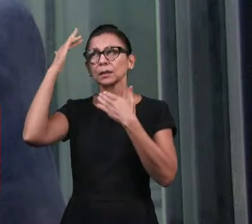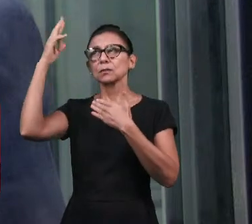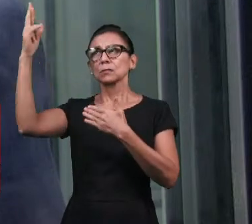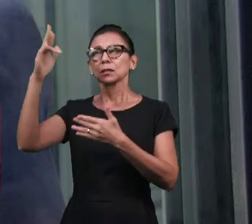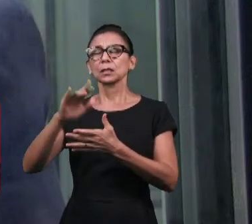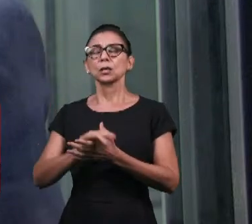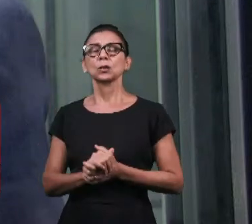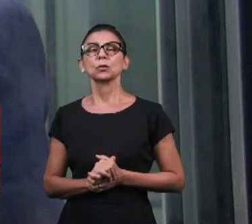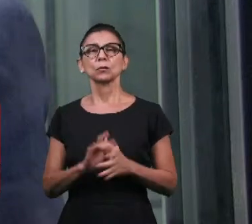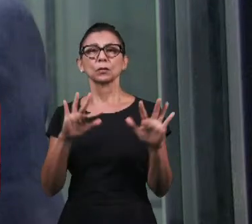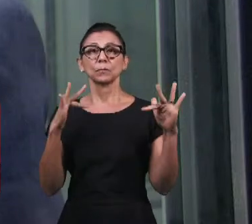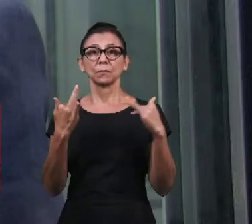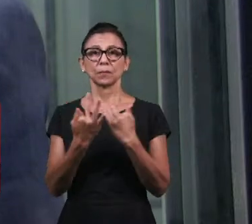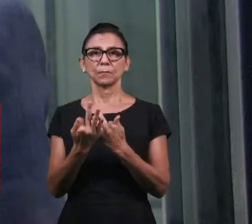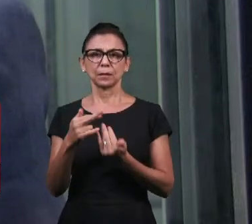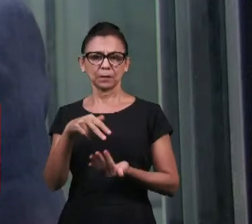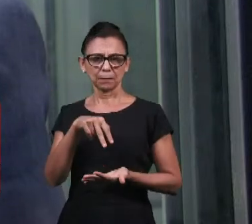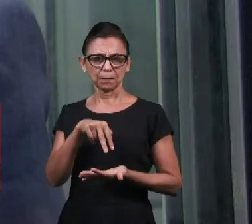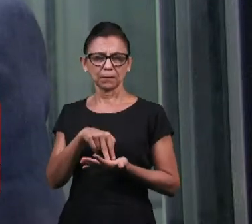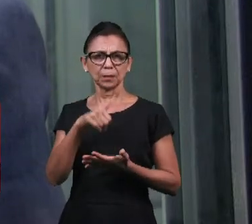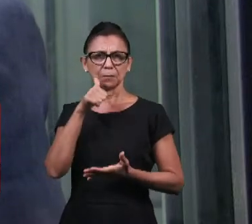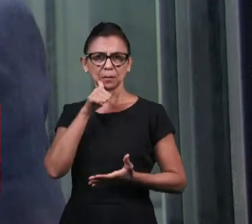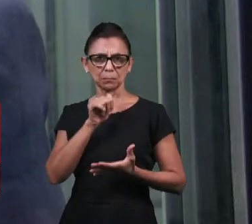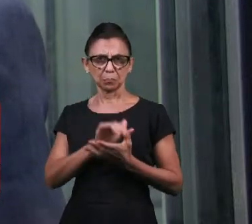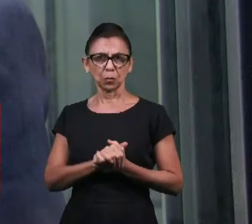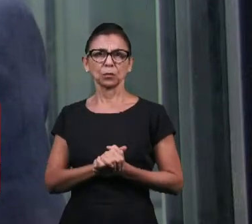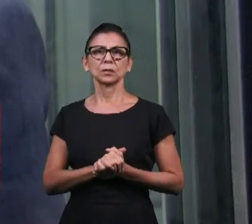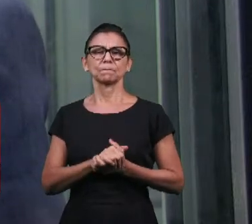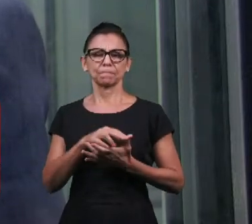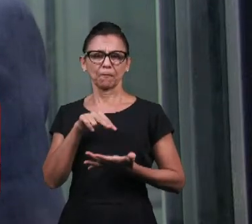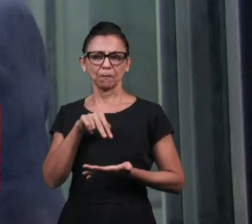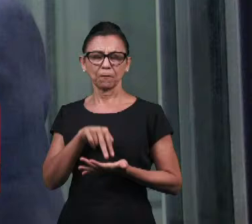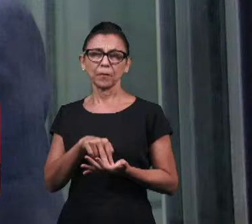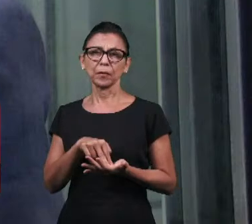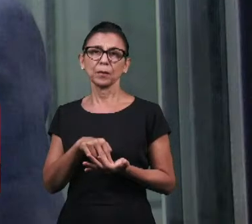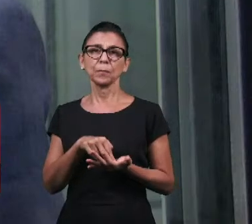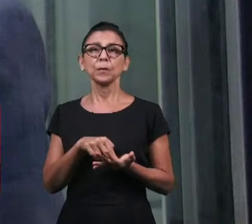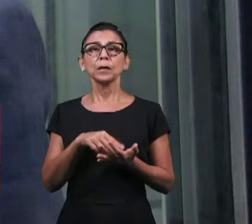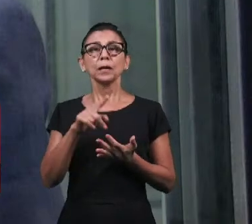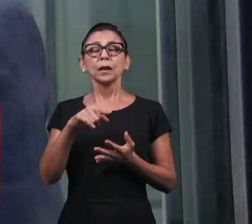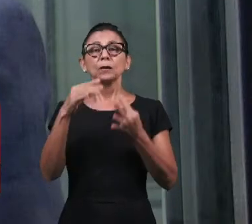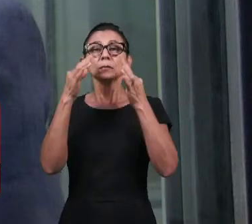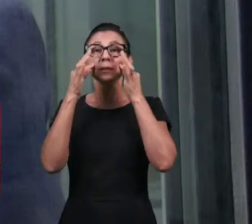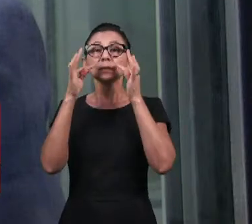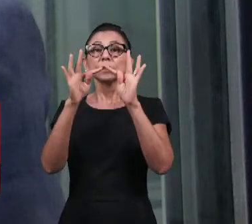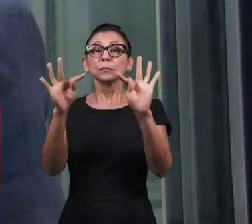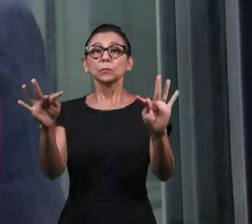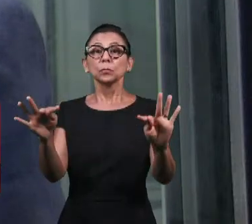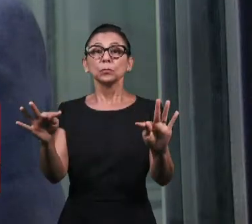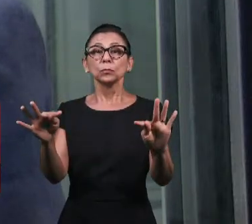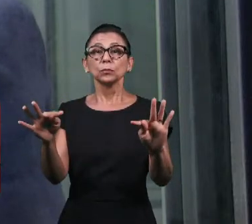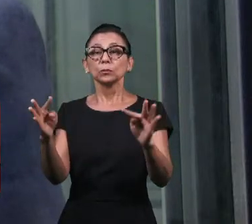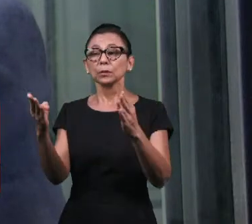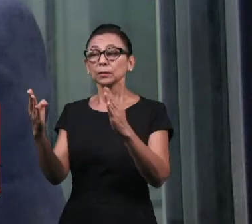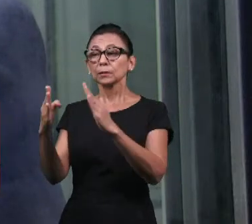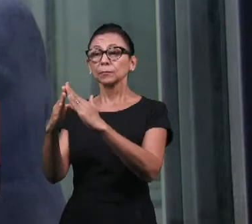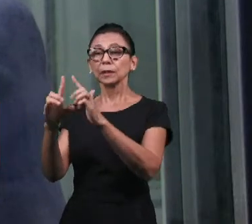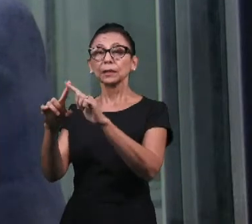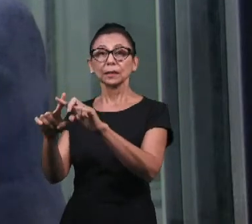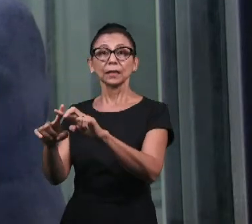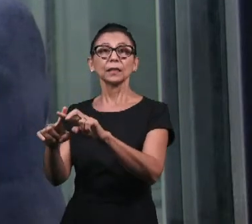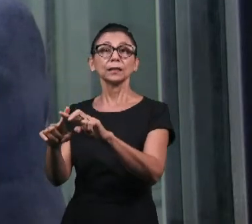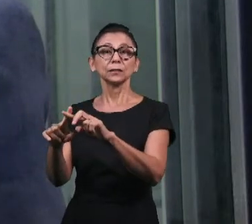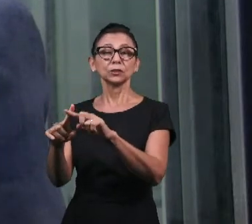estruturada, filhos, esposa, e isso serve como um testemunho diante da igreja, porque a igreja, quando